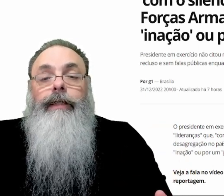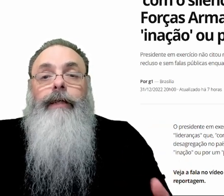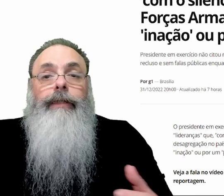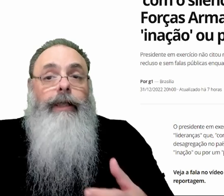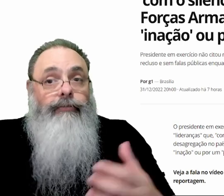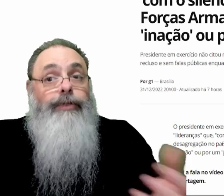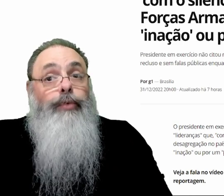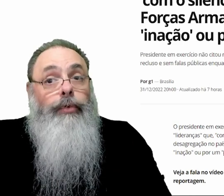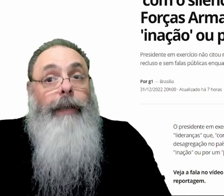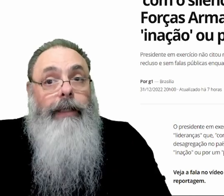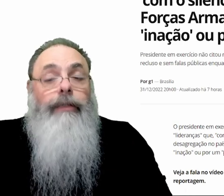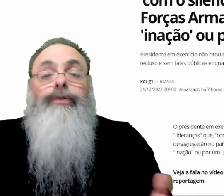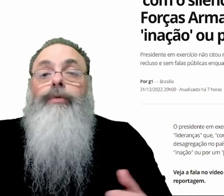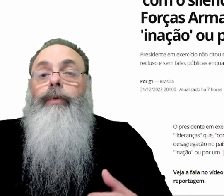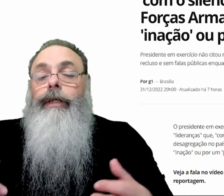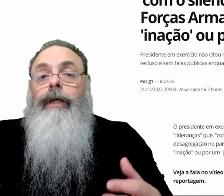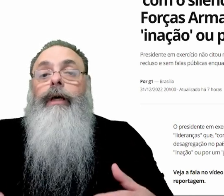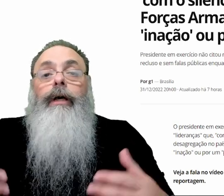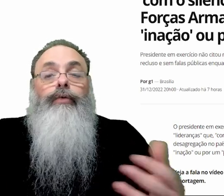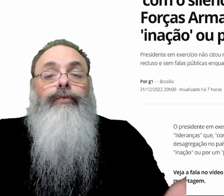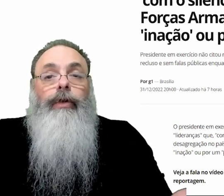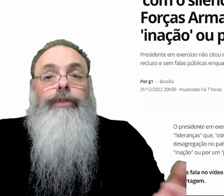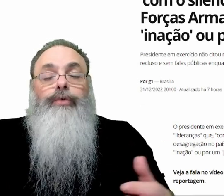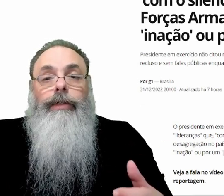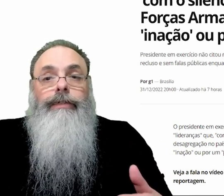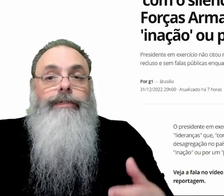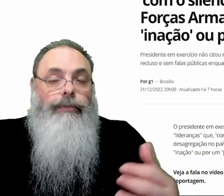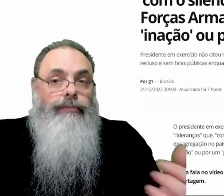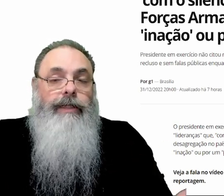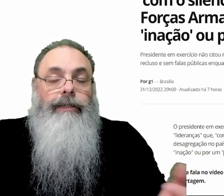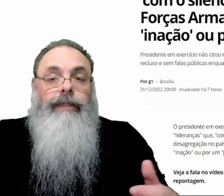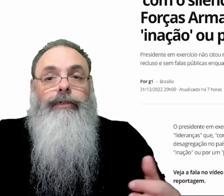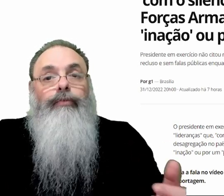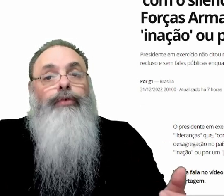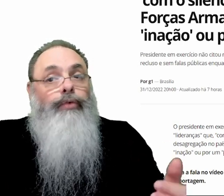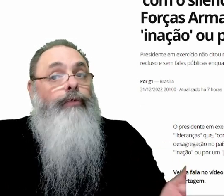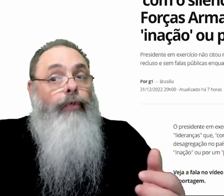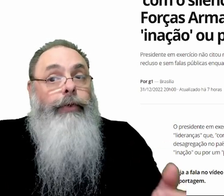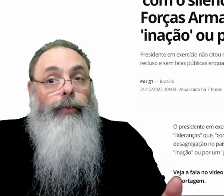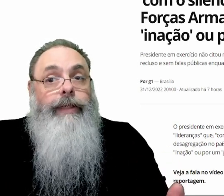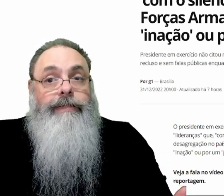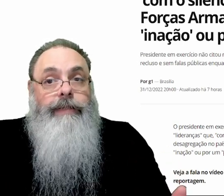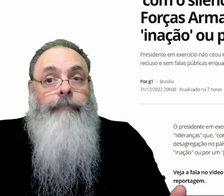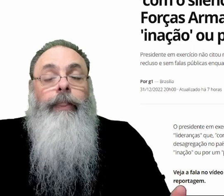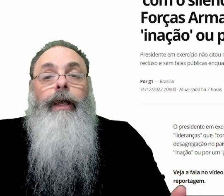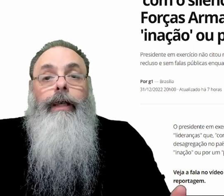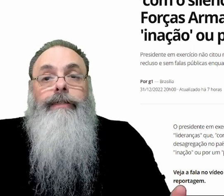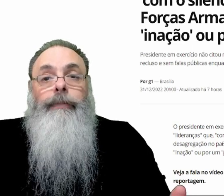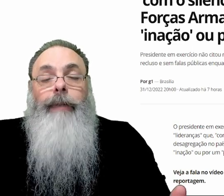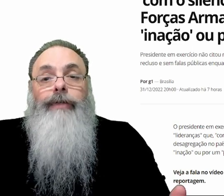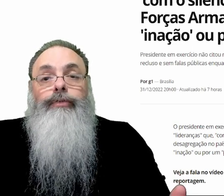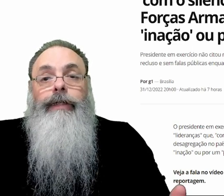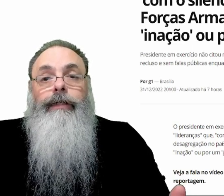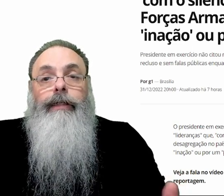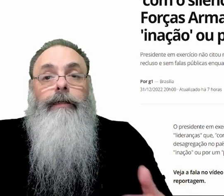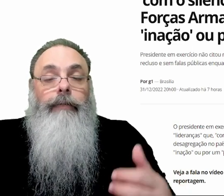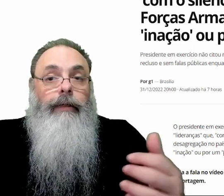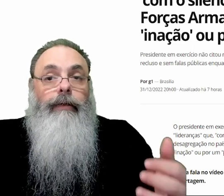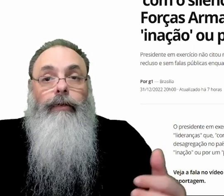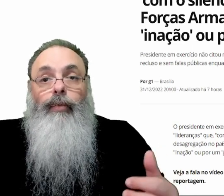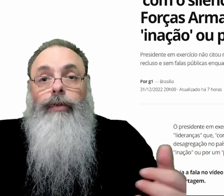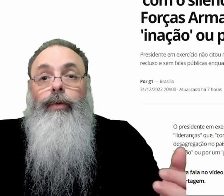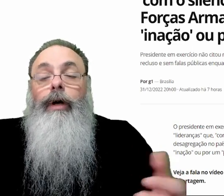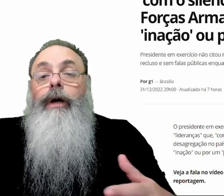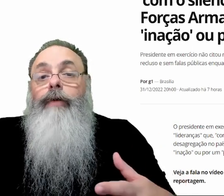dele, né? E ele fez muito bem nisso, porque no final das contas, eu tenho certeza, no futuro vão reconhecer esse passo dele, né?